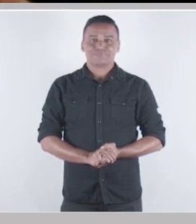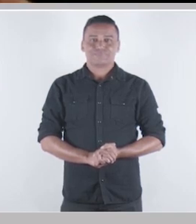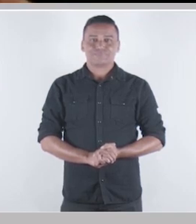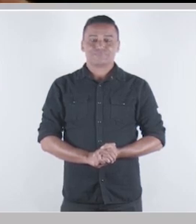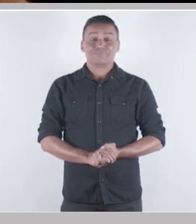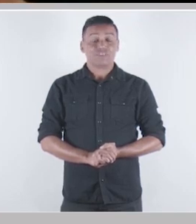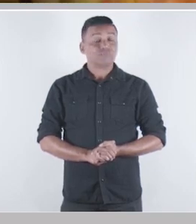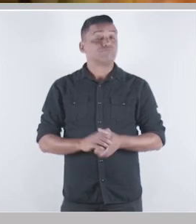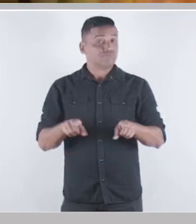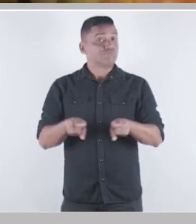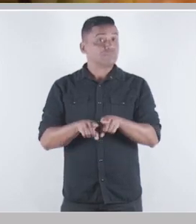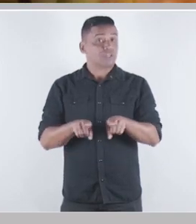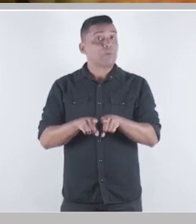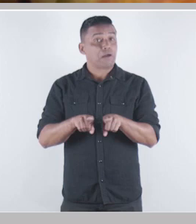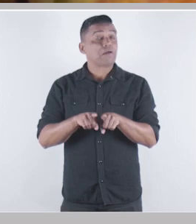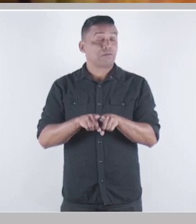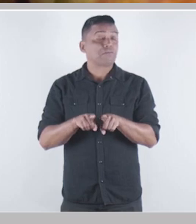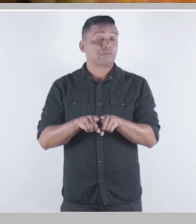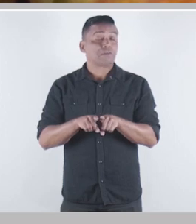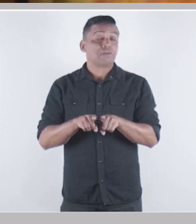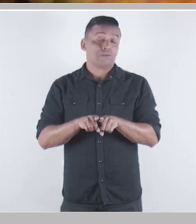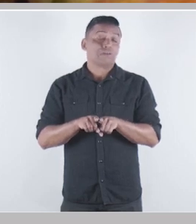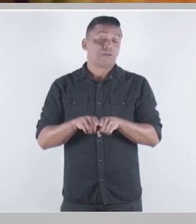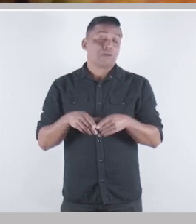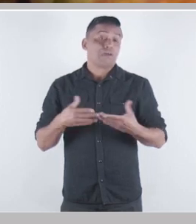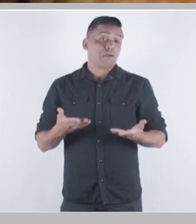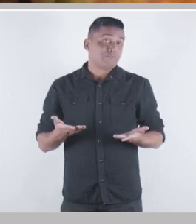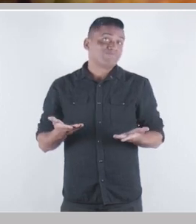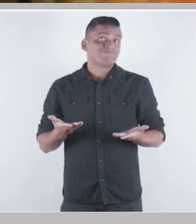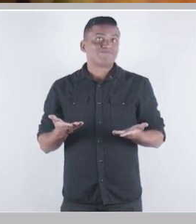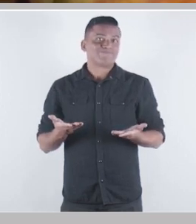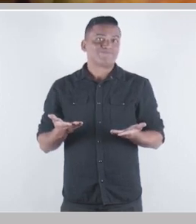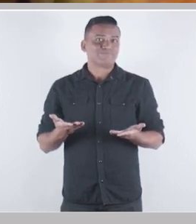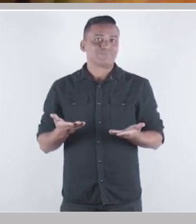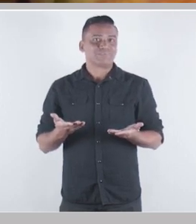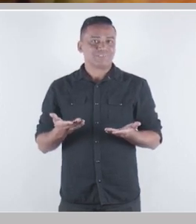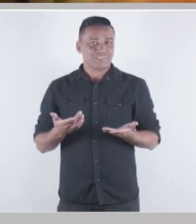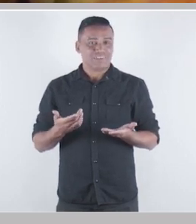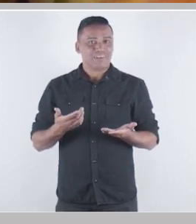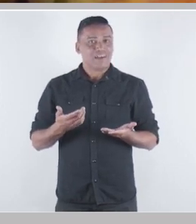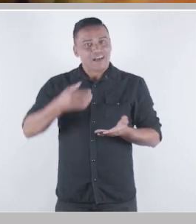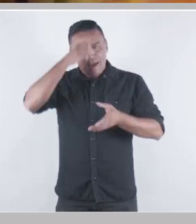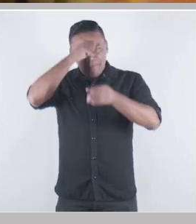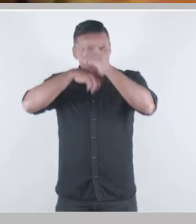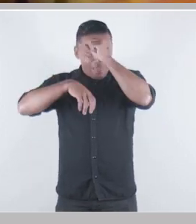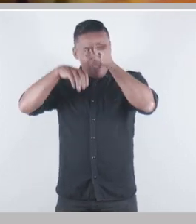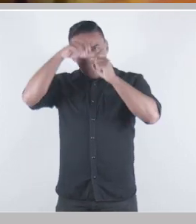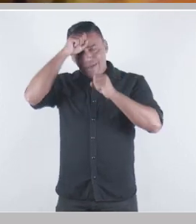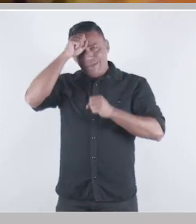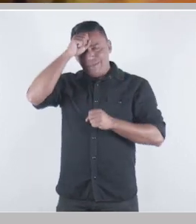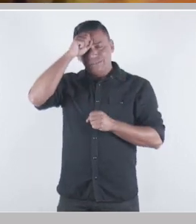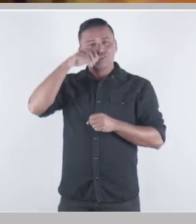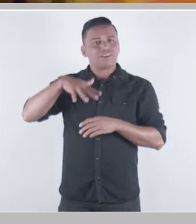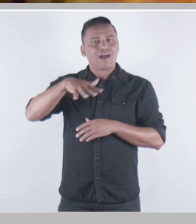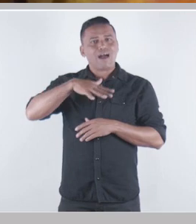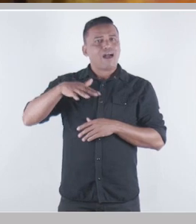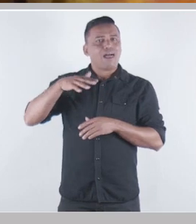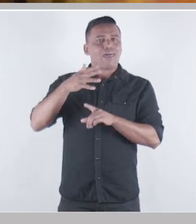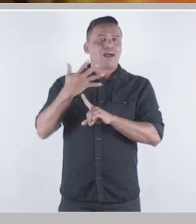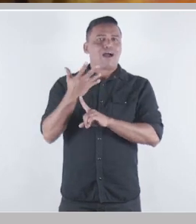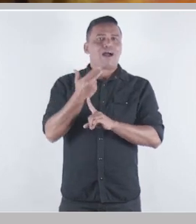E eu também, assim, a gente chega a aprender, né, teoricamente,